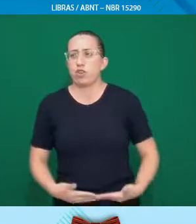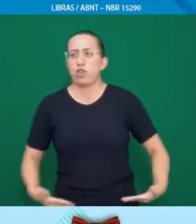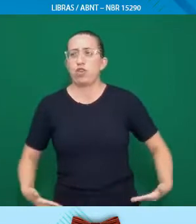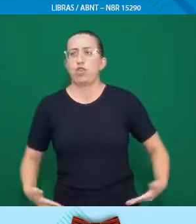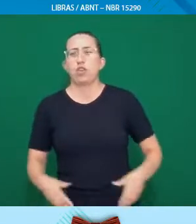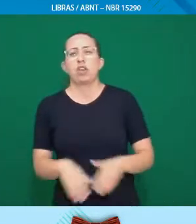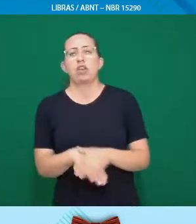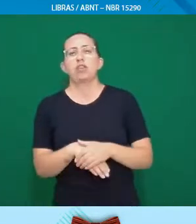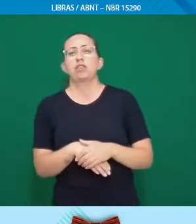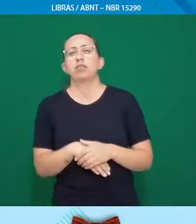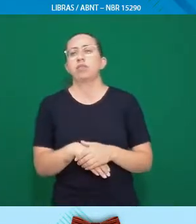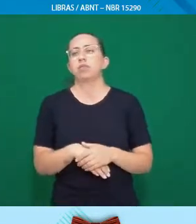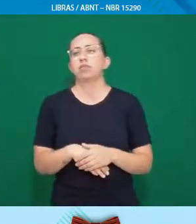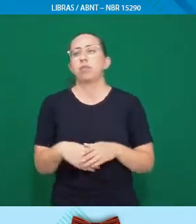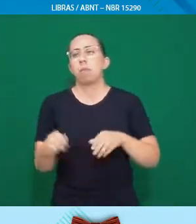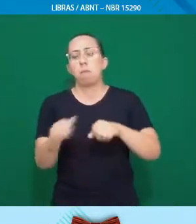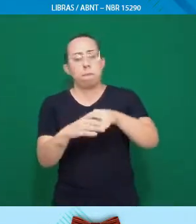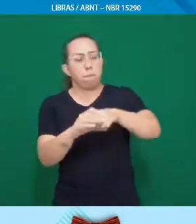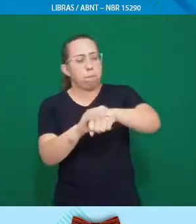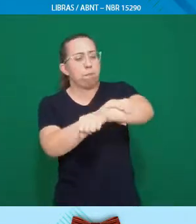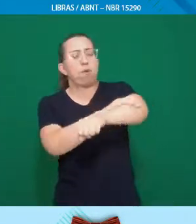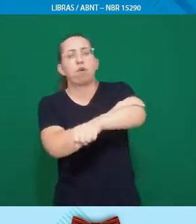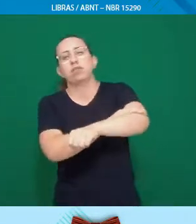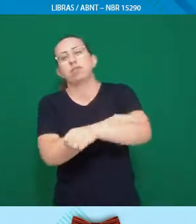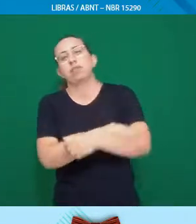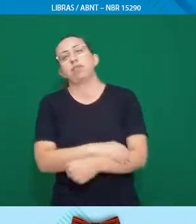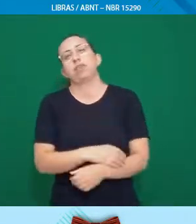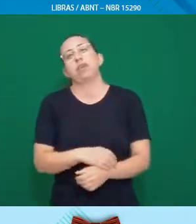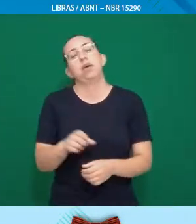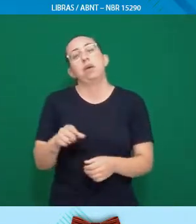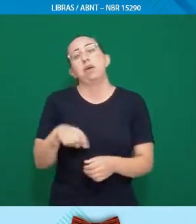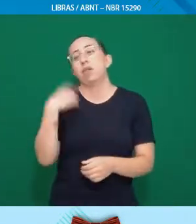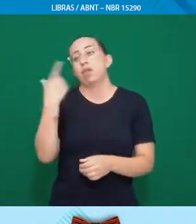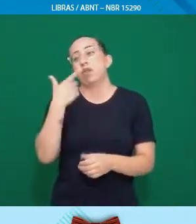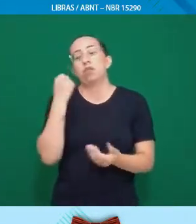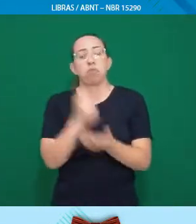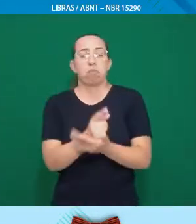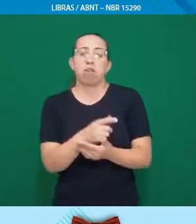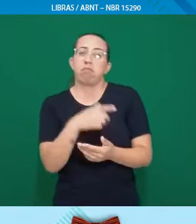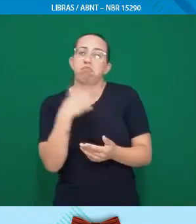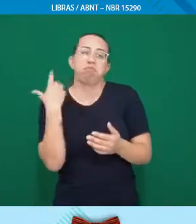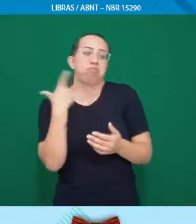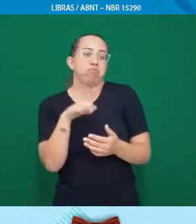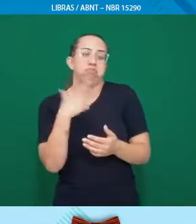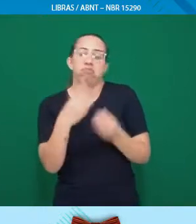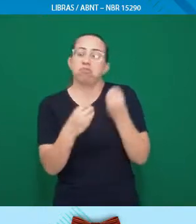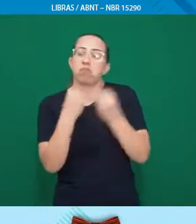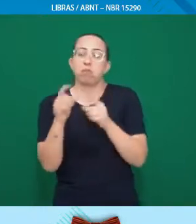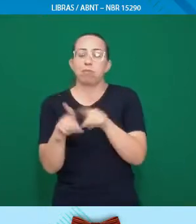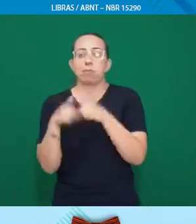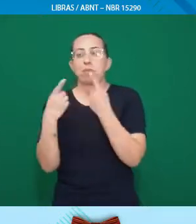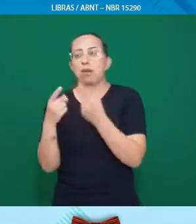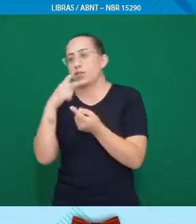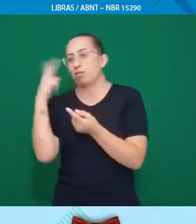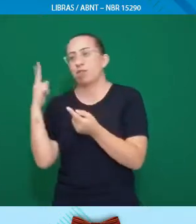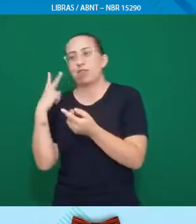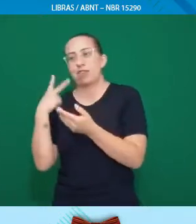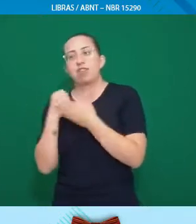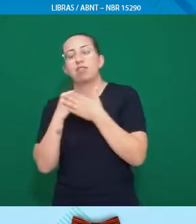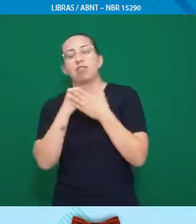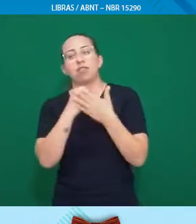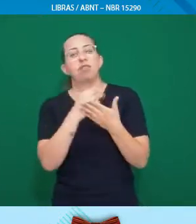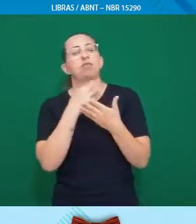completinho para nós comprarmos não dava Fundação ganhar dinheiro mas com ajuda dos Senhores foi possível então